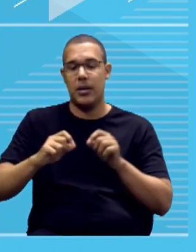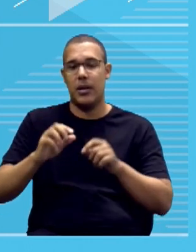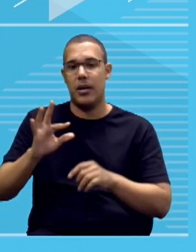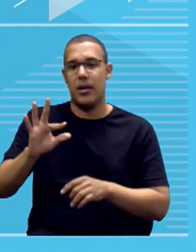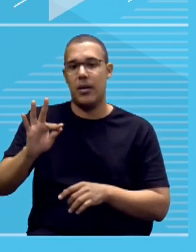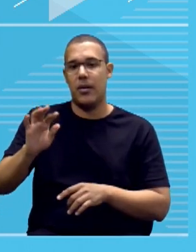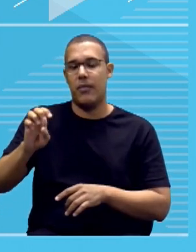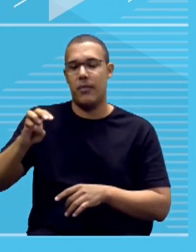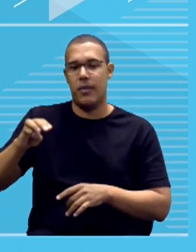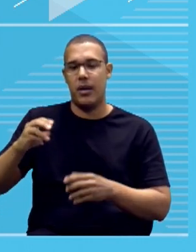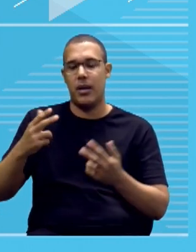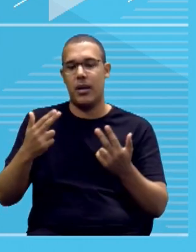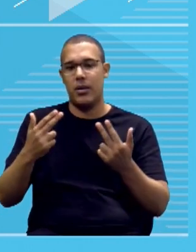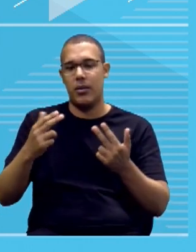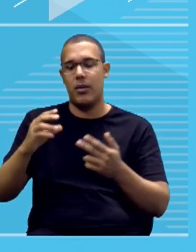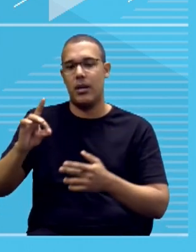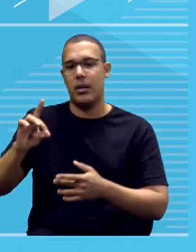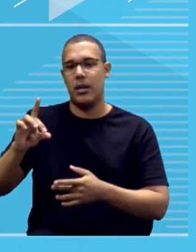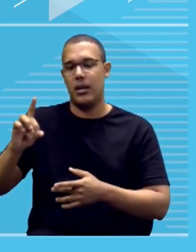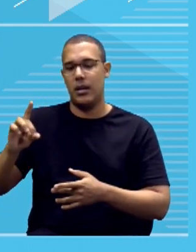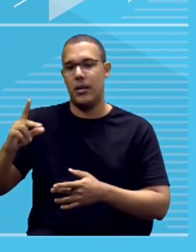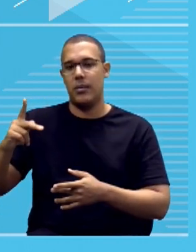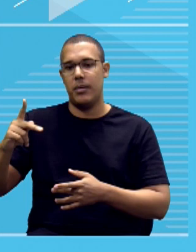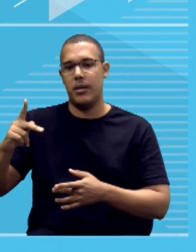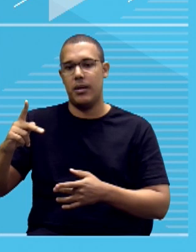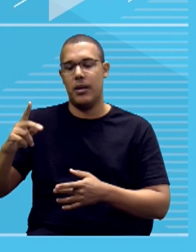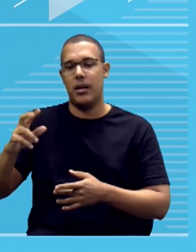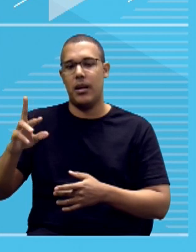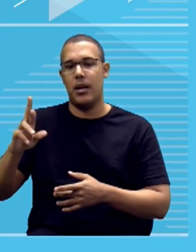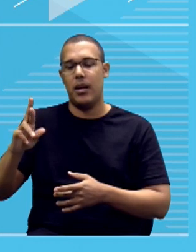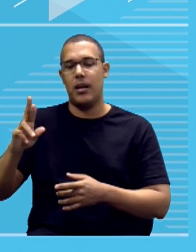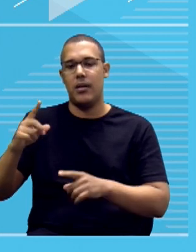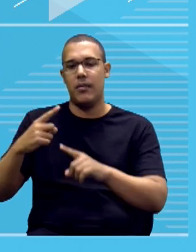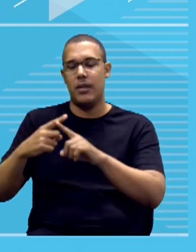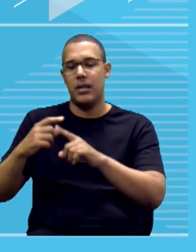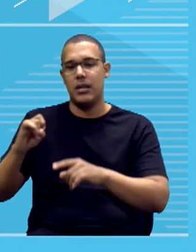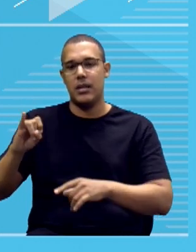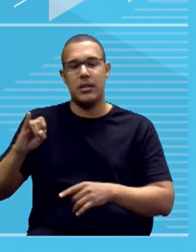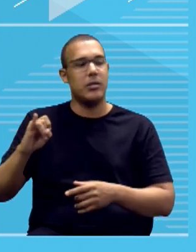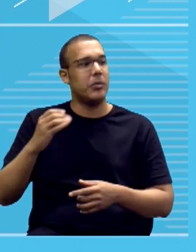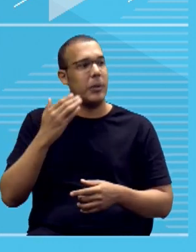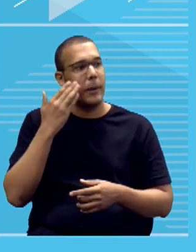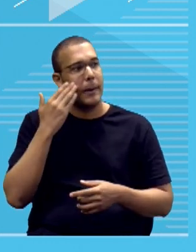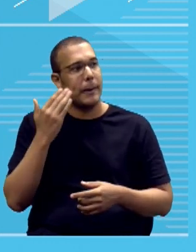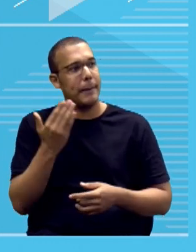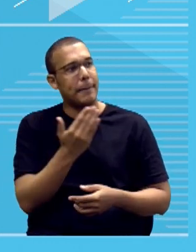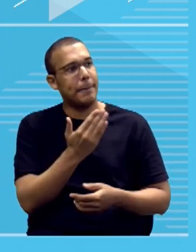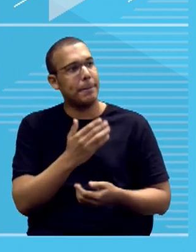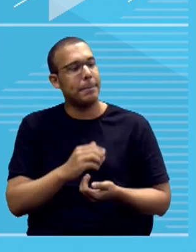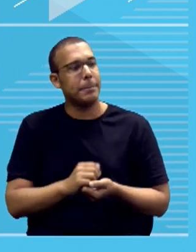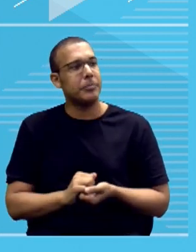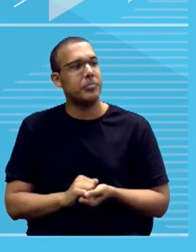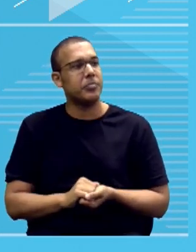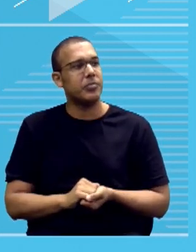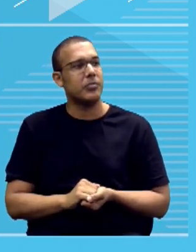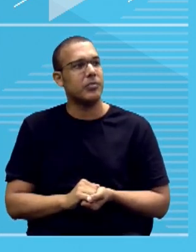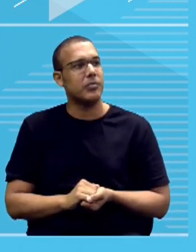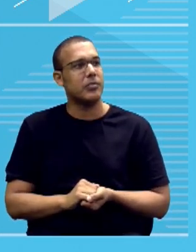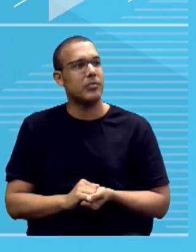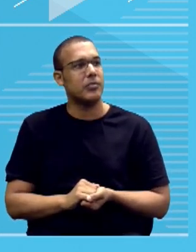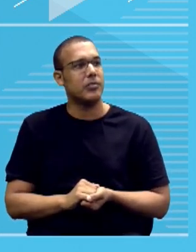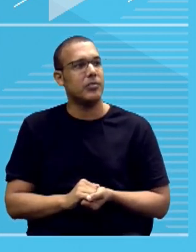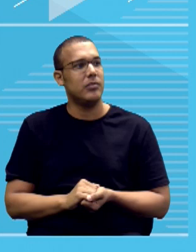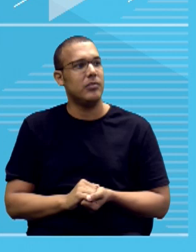igual a DDP mais R vezes I. A força eletromotriz eu já tenho 2.